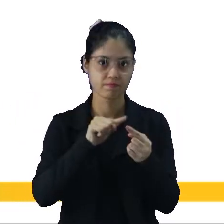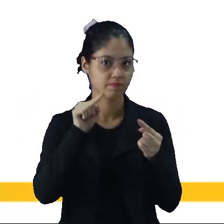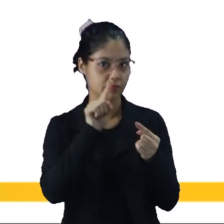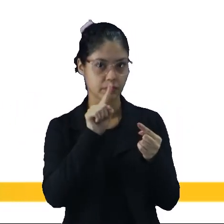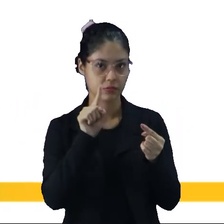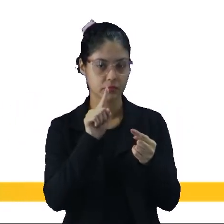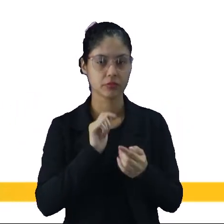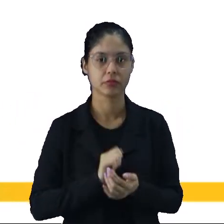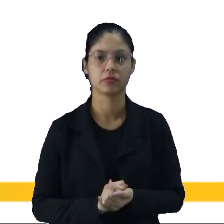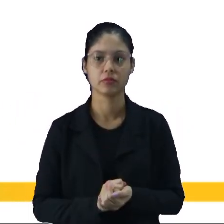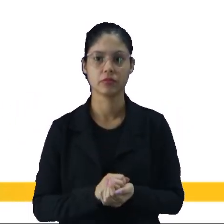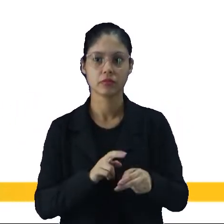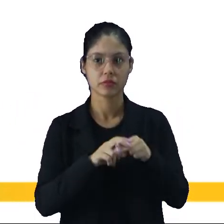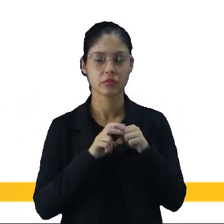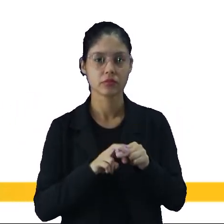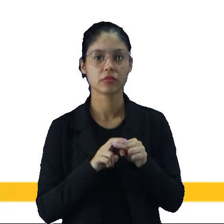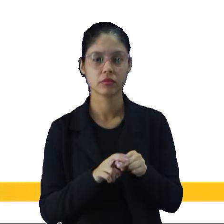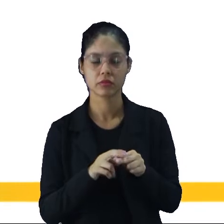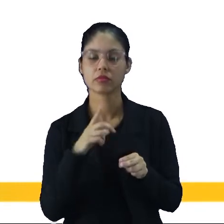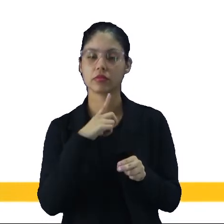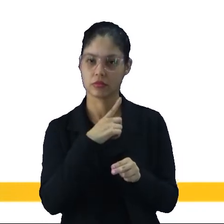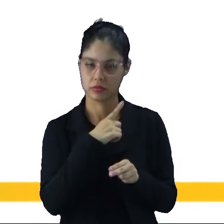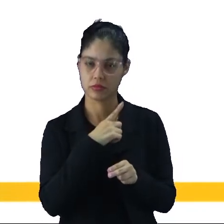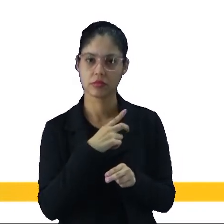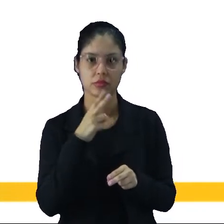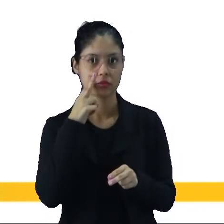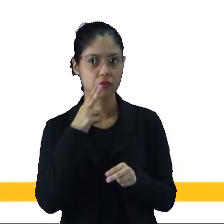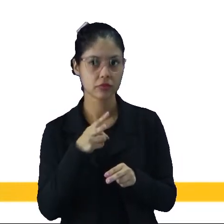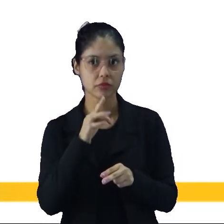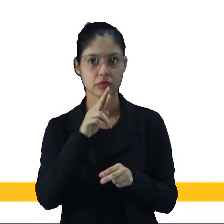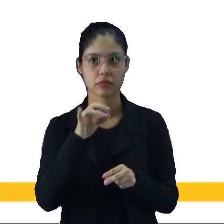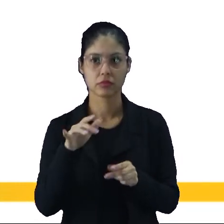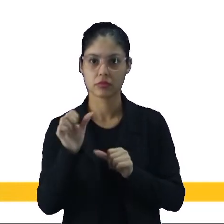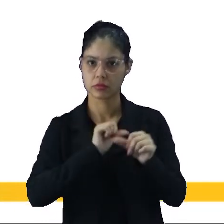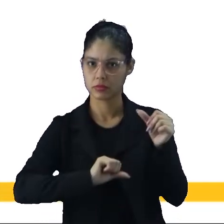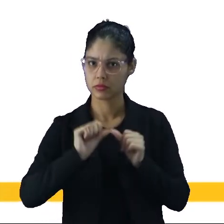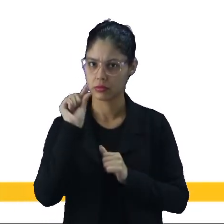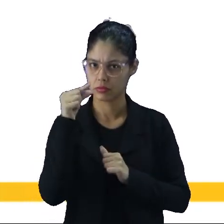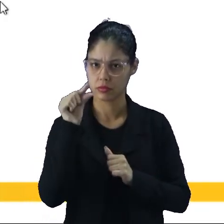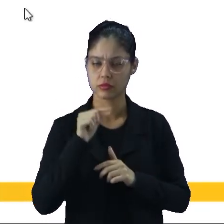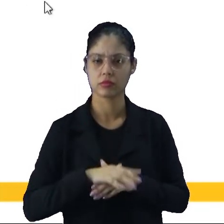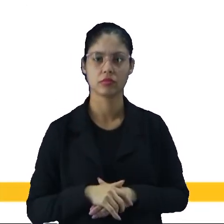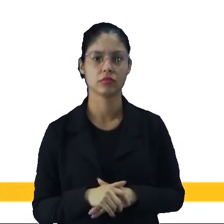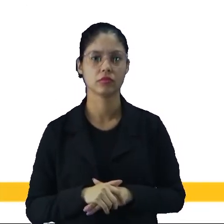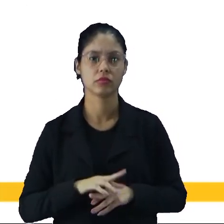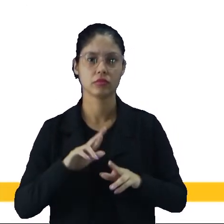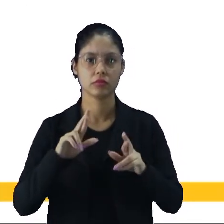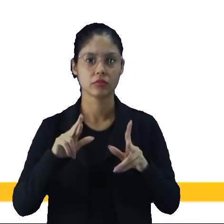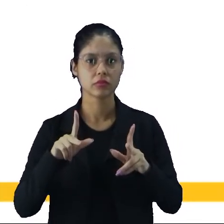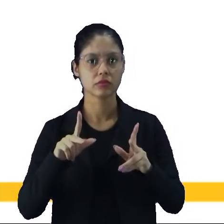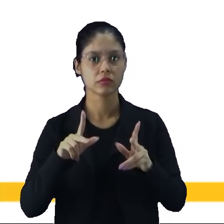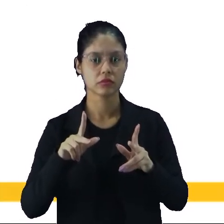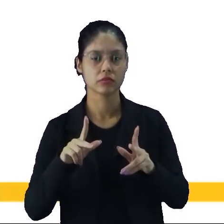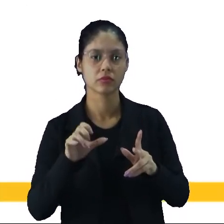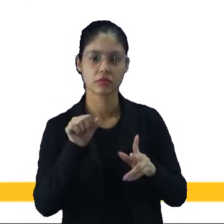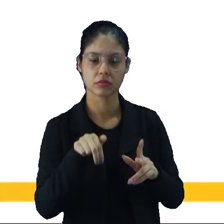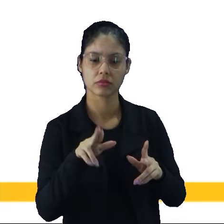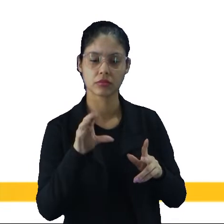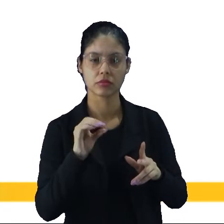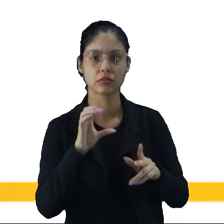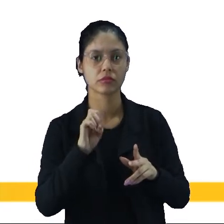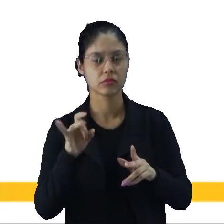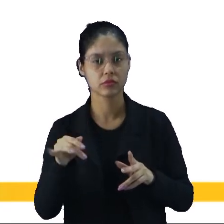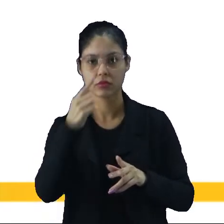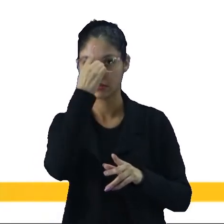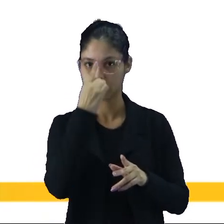ok? Então, esses são os comportamentos aqui da função tangente. O gráfico mudou um pouquinho. Diferente da função seno e da função